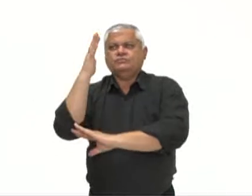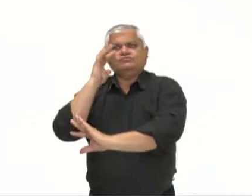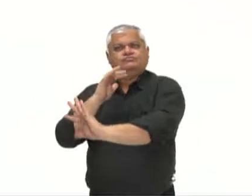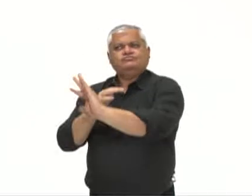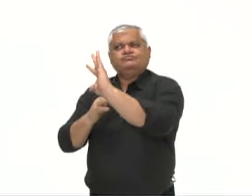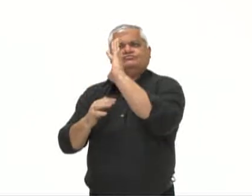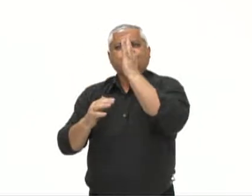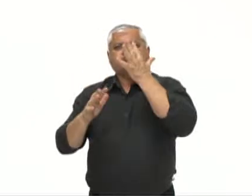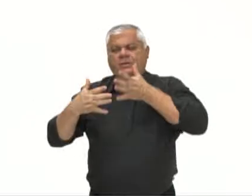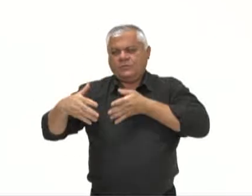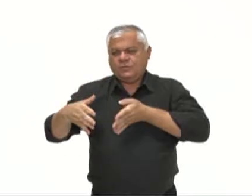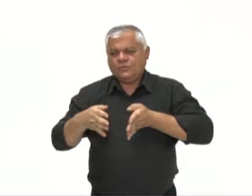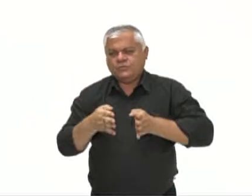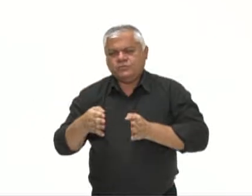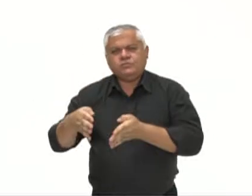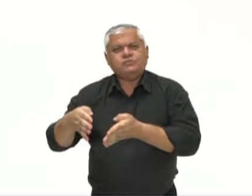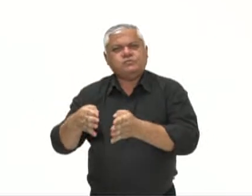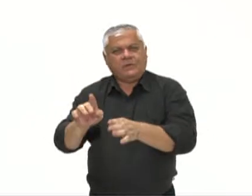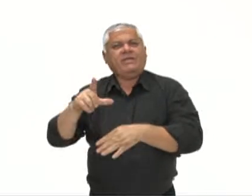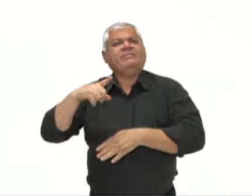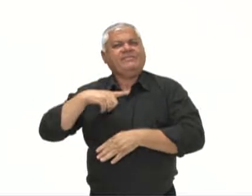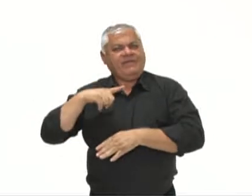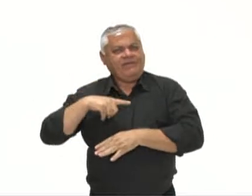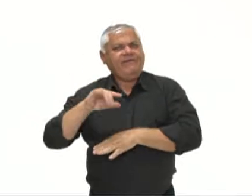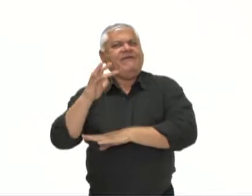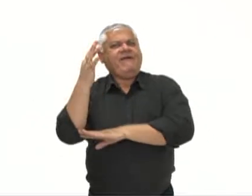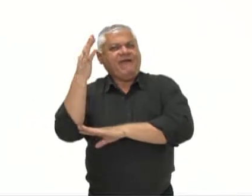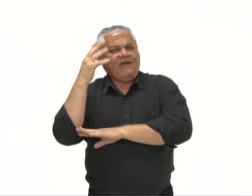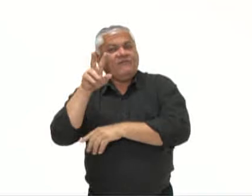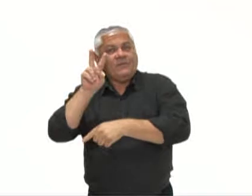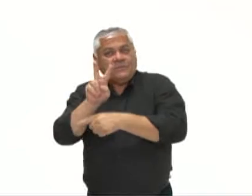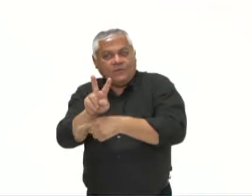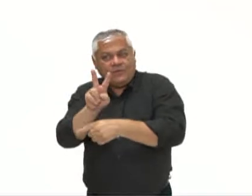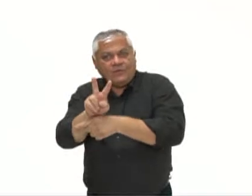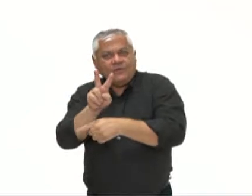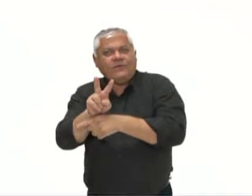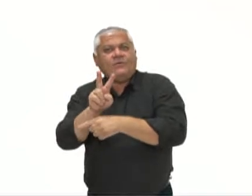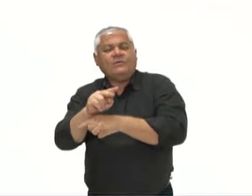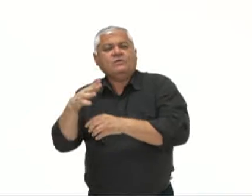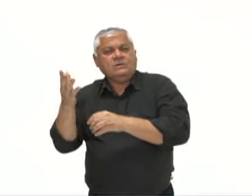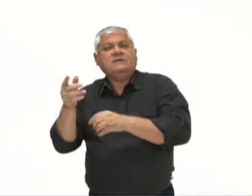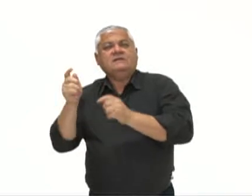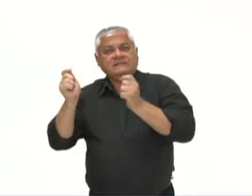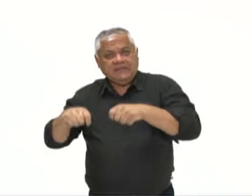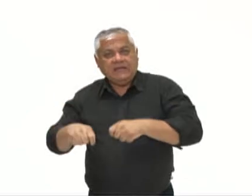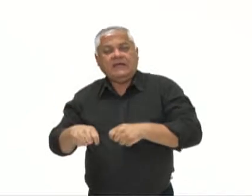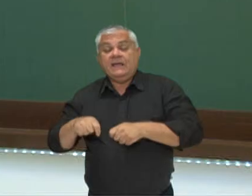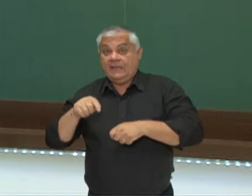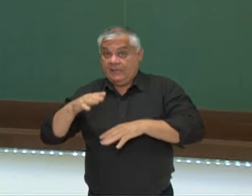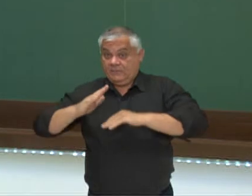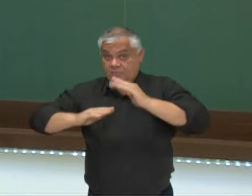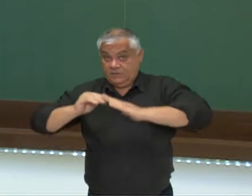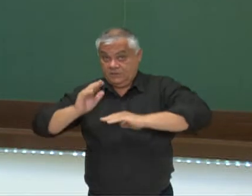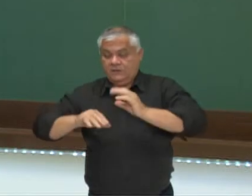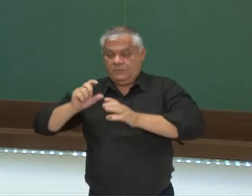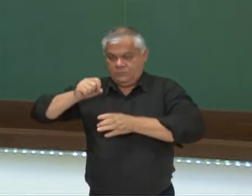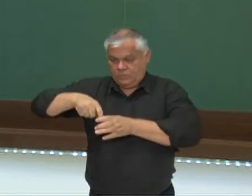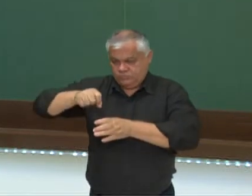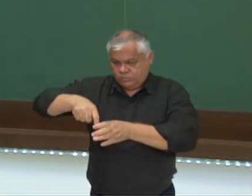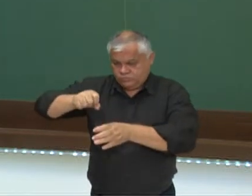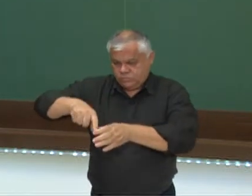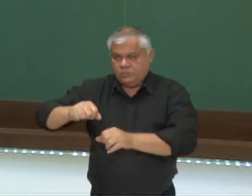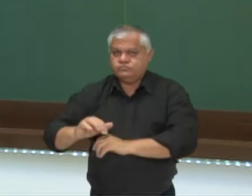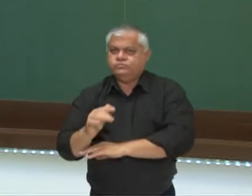do Paraná onde existe o plantio de árvores destinadas ao corte. Então são áreas onde a madeira é plantada,